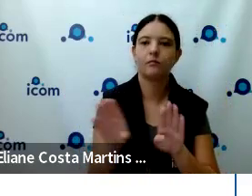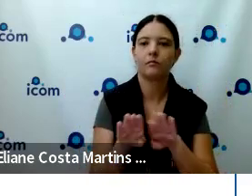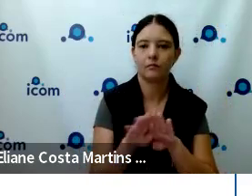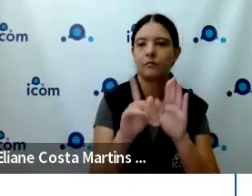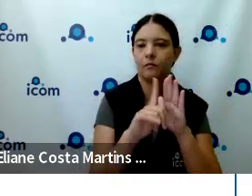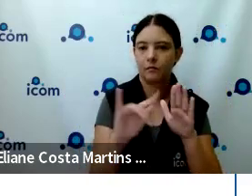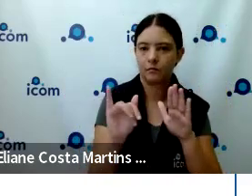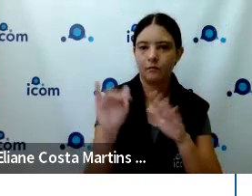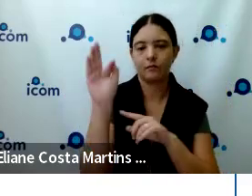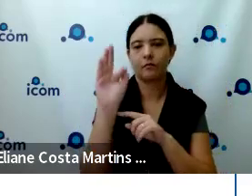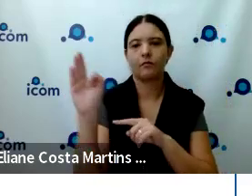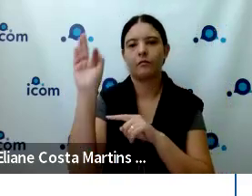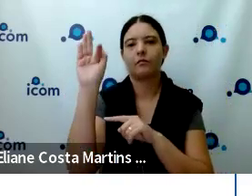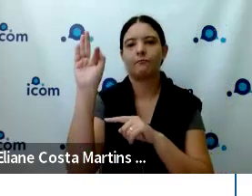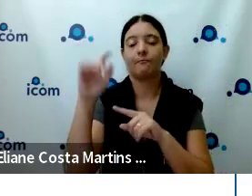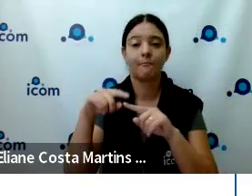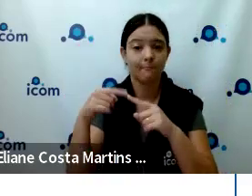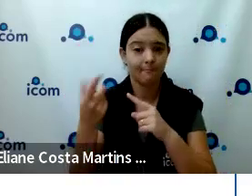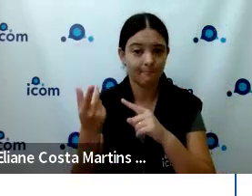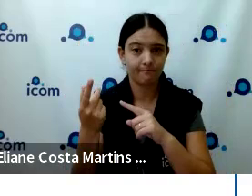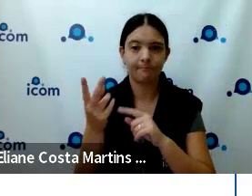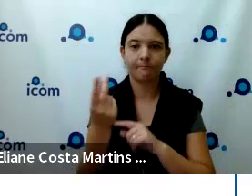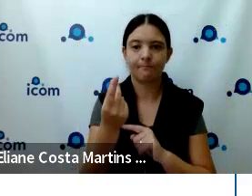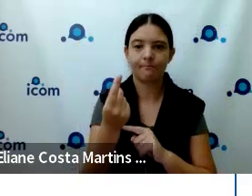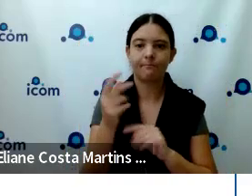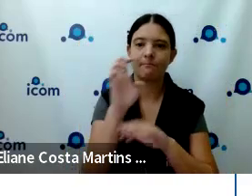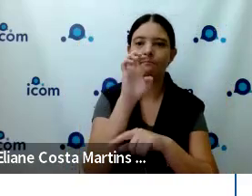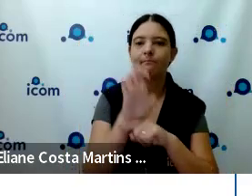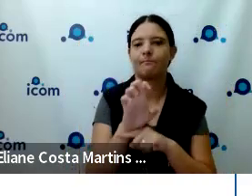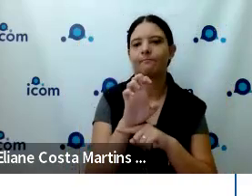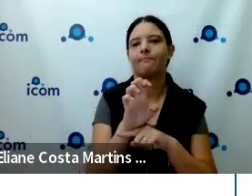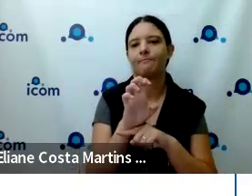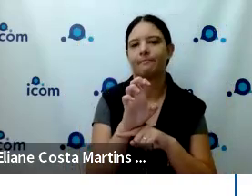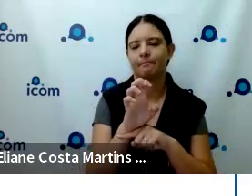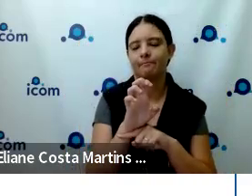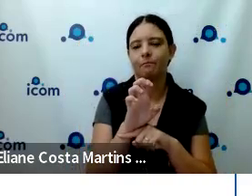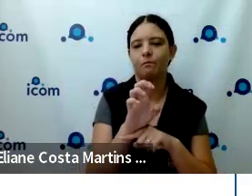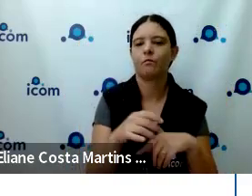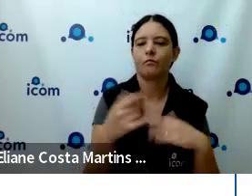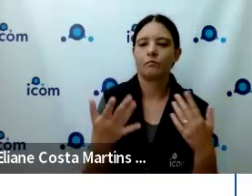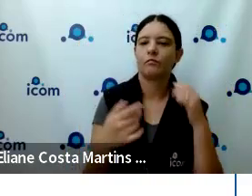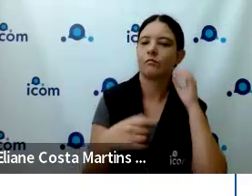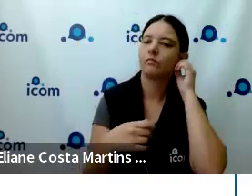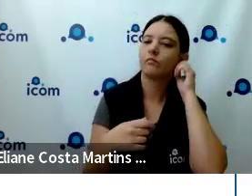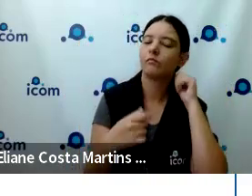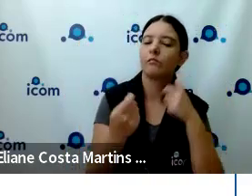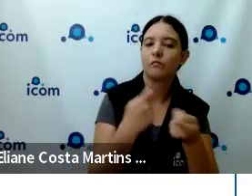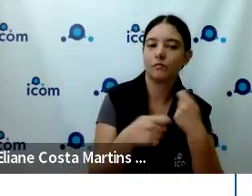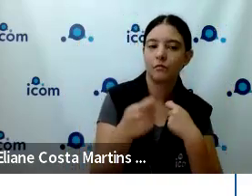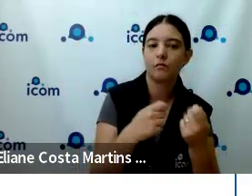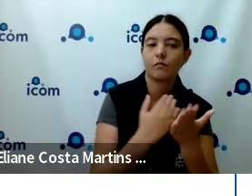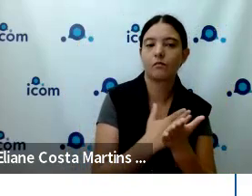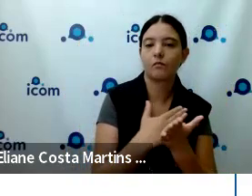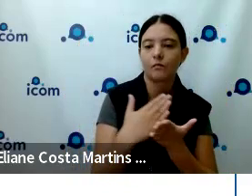a receita é destinada aos Estados Federados. O processo administrativo